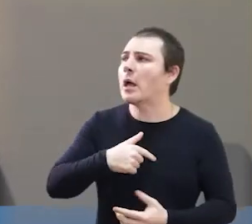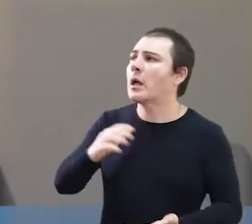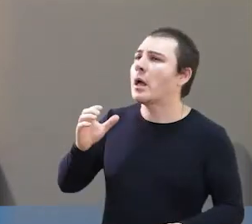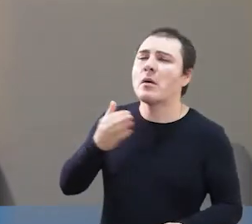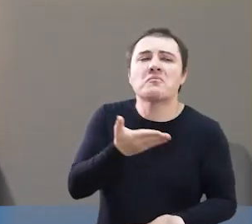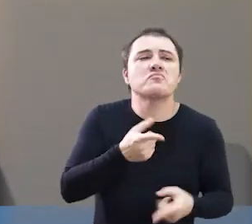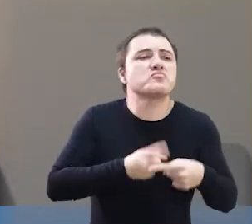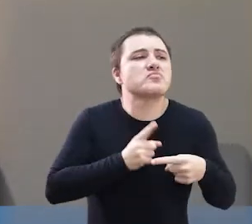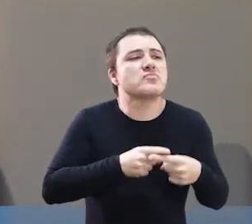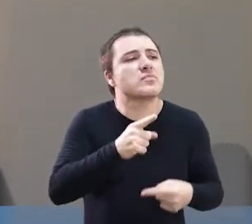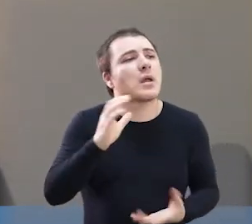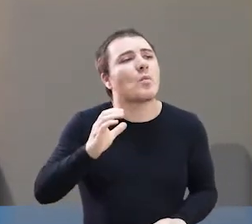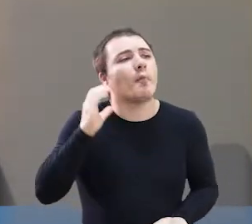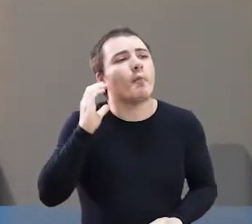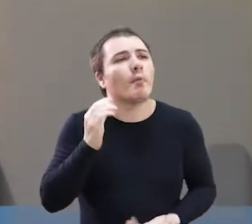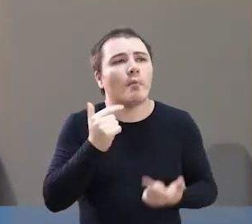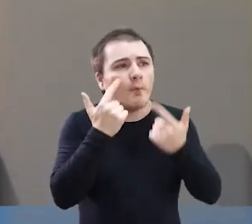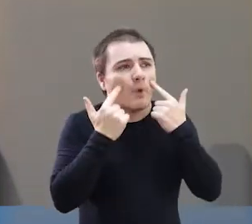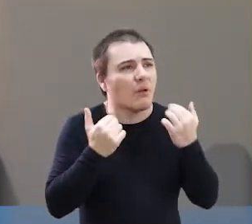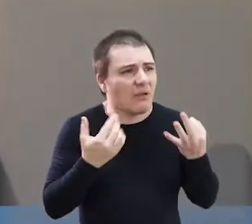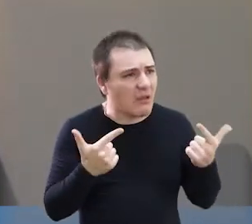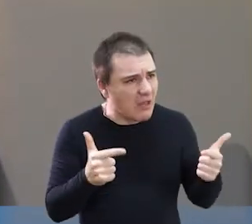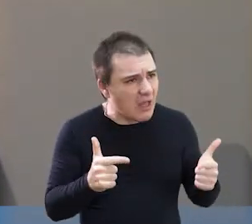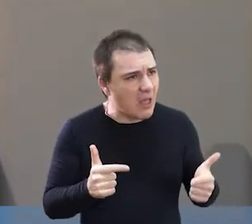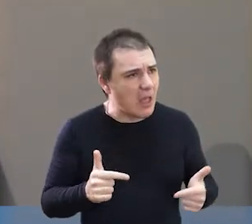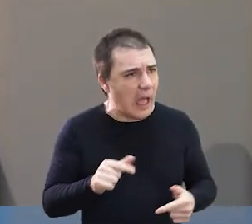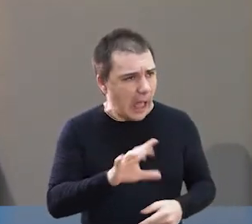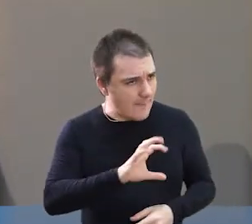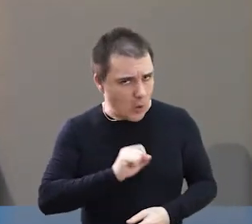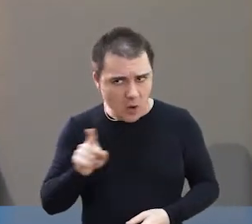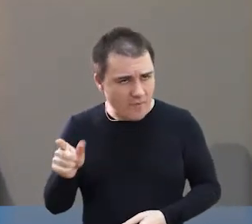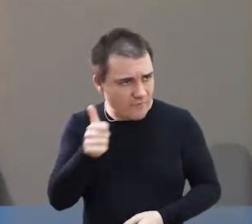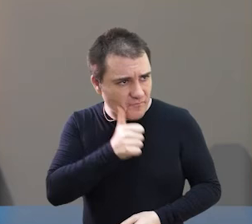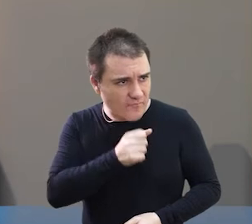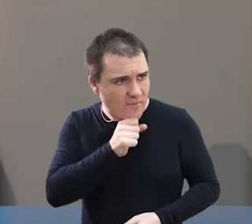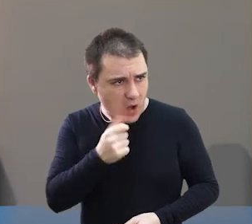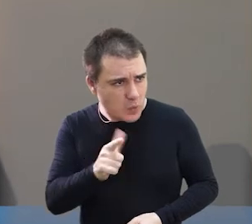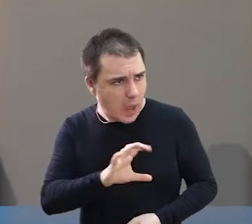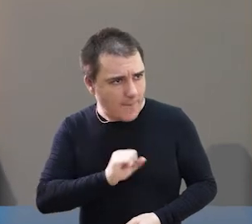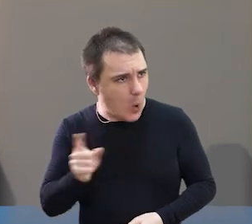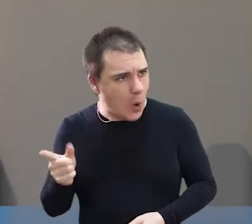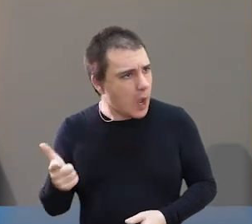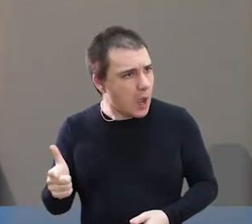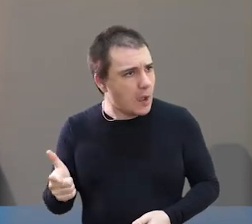qual é o problema? Será que você não ama tanto com sua avó? Um julgamento